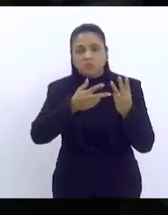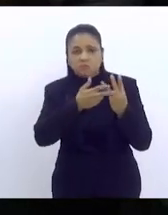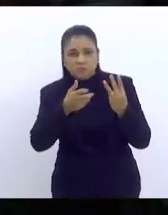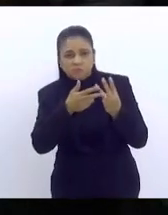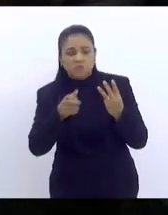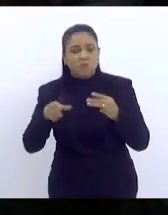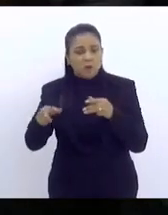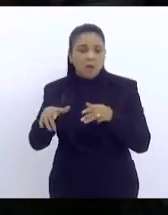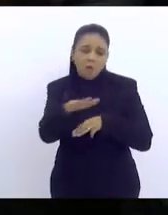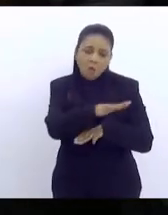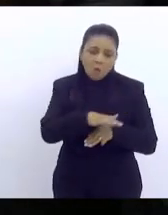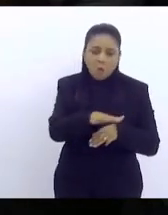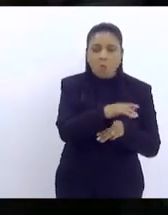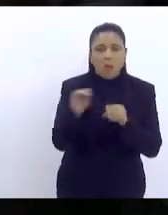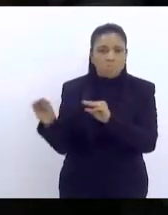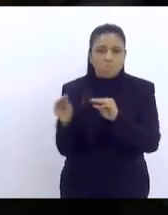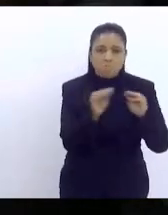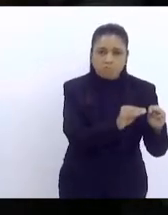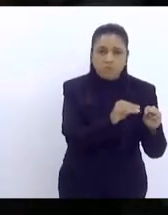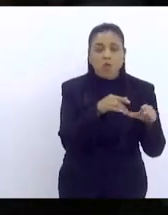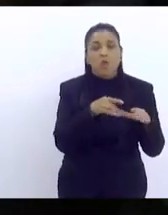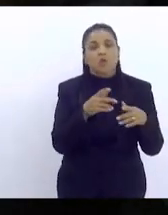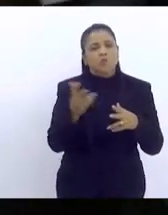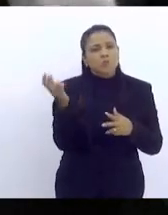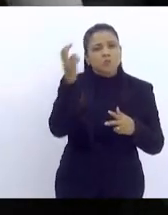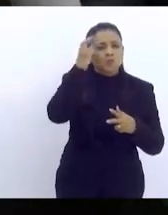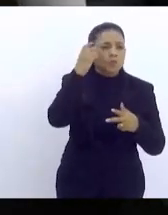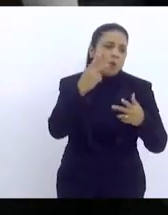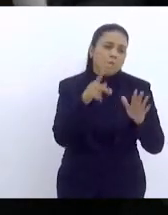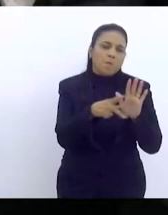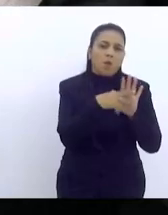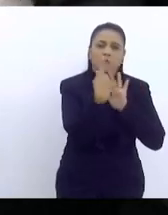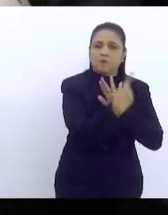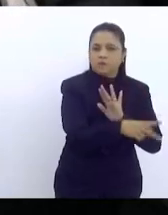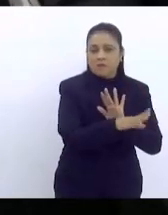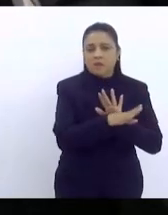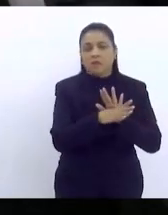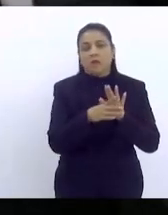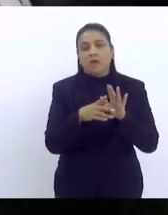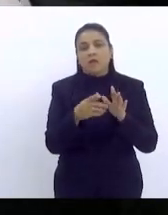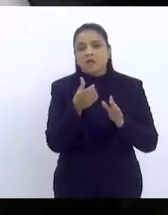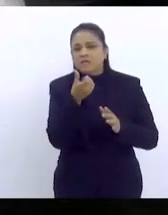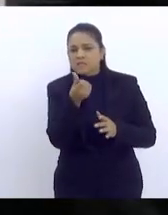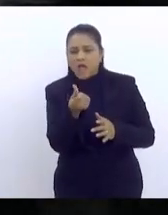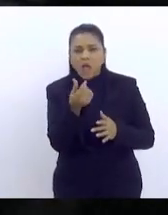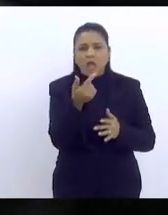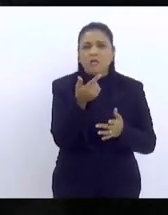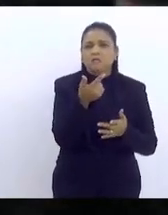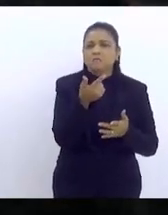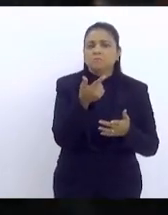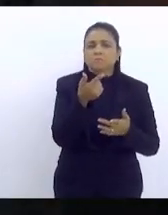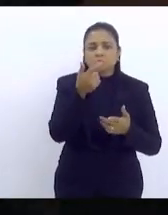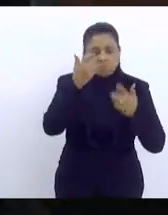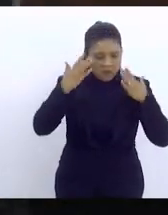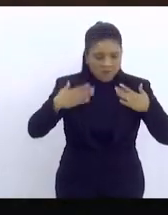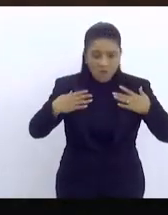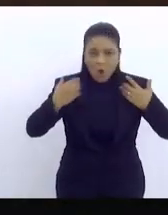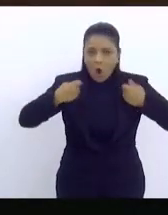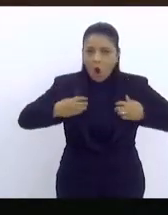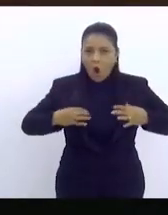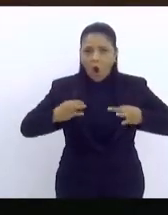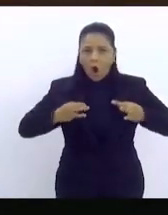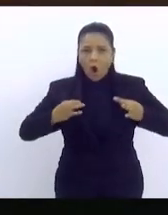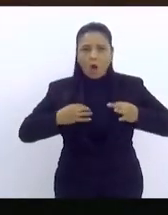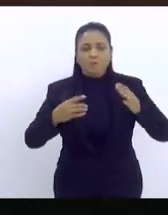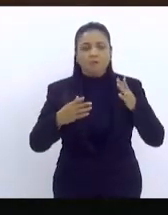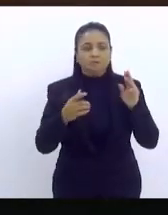a sua cultura mas não ficar ali fazendo militância meia dúzia de pessoas travestidas de índio é num Espaço Nobre de